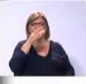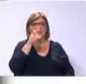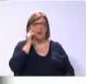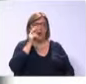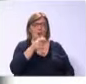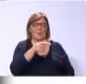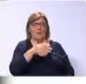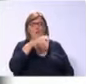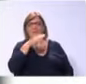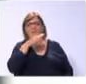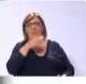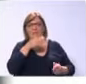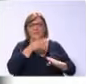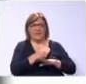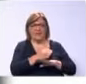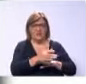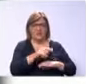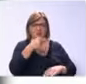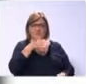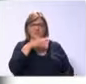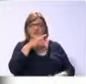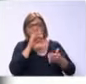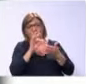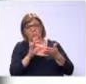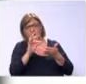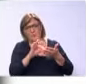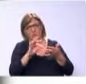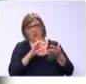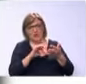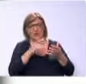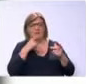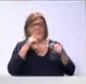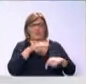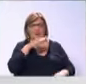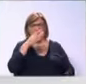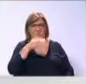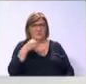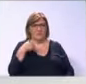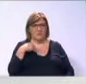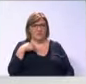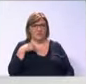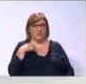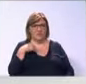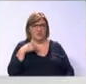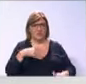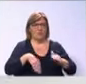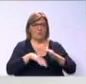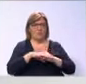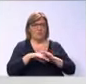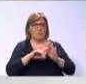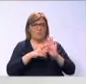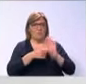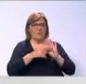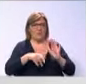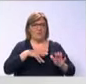papas na língua e depois tenha que alguns pormenores onde a vontade é preciso momento mesmo que o futebol manda no país